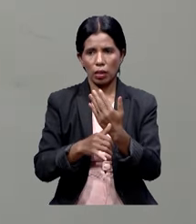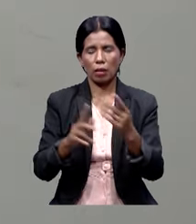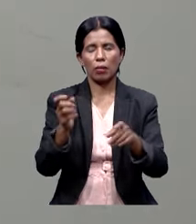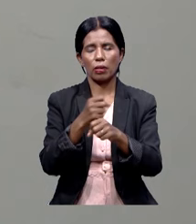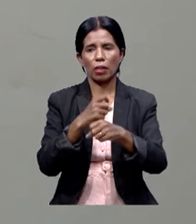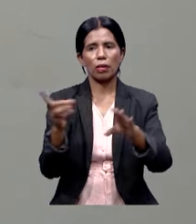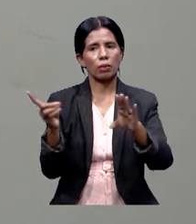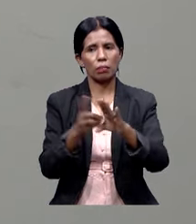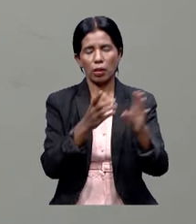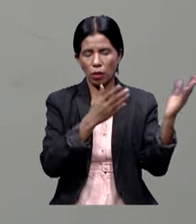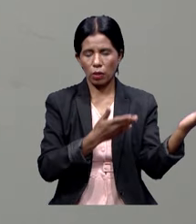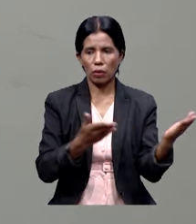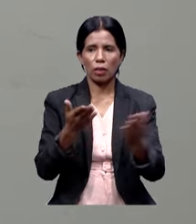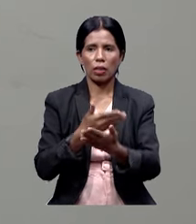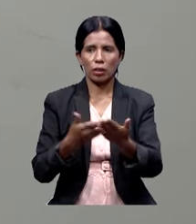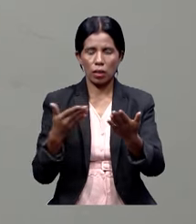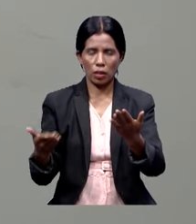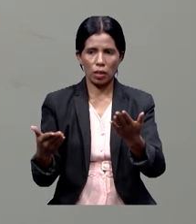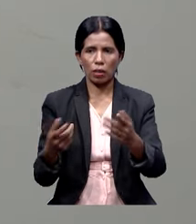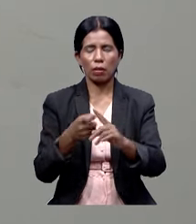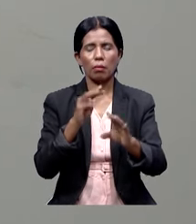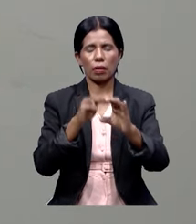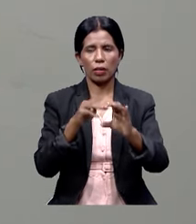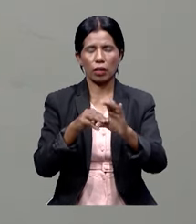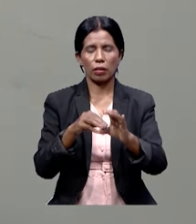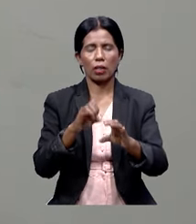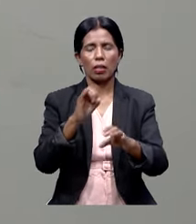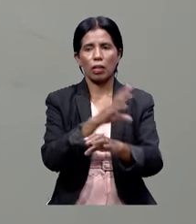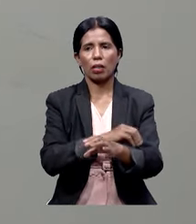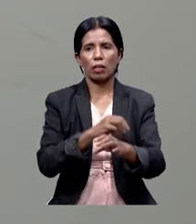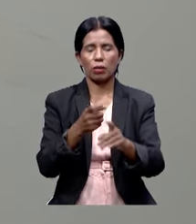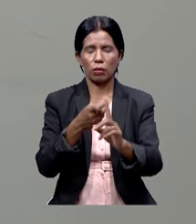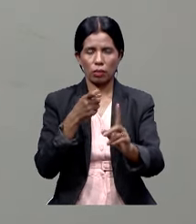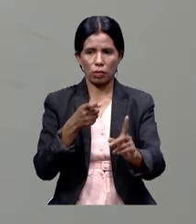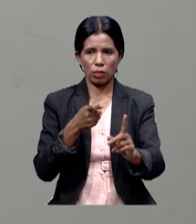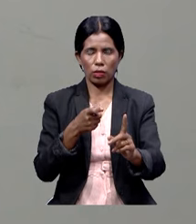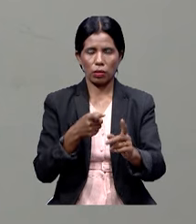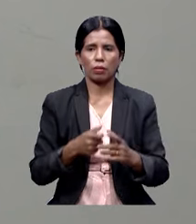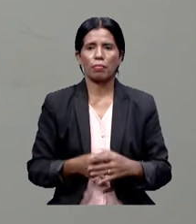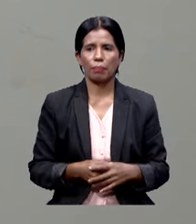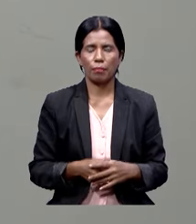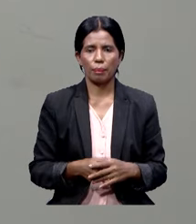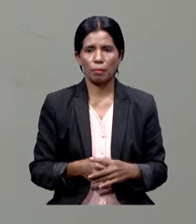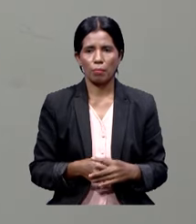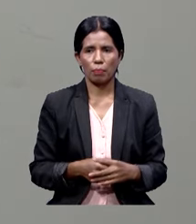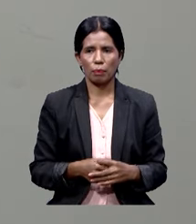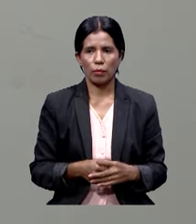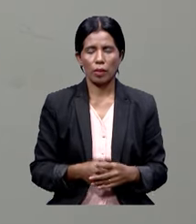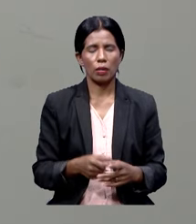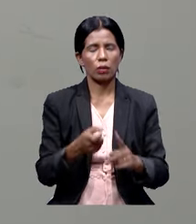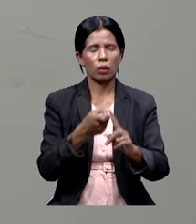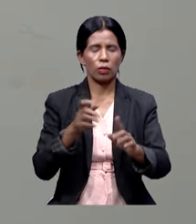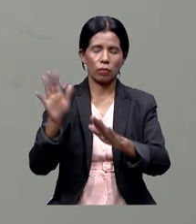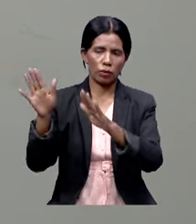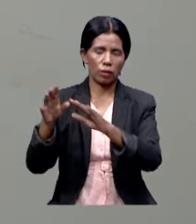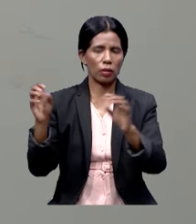para tá mas a sangue se mas a sangue mercadoria se Portugal aí Portugal se terrestre linha neva e